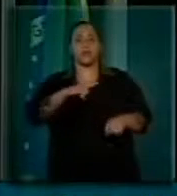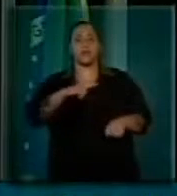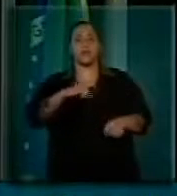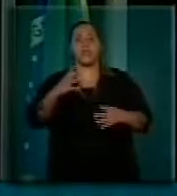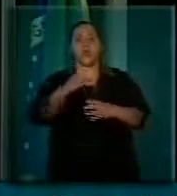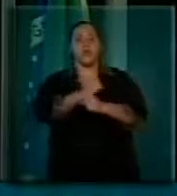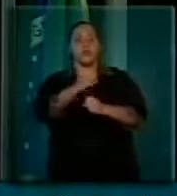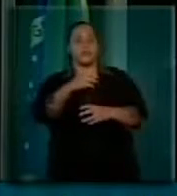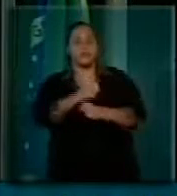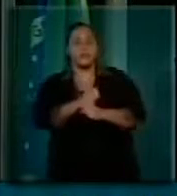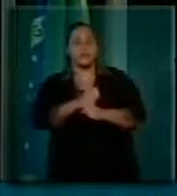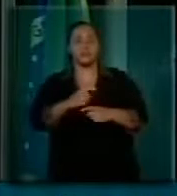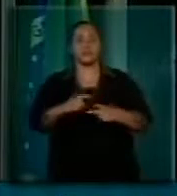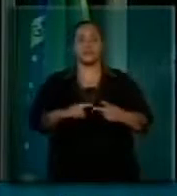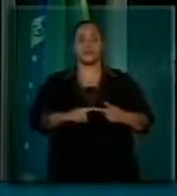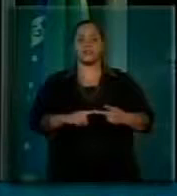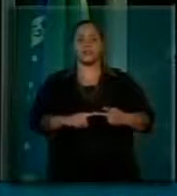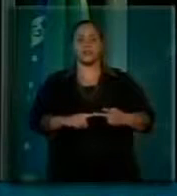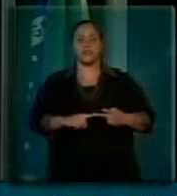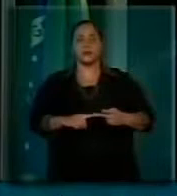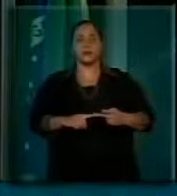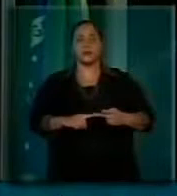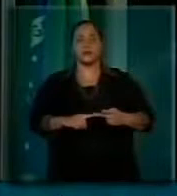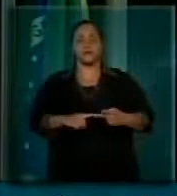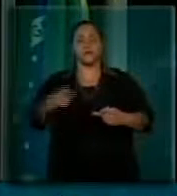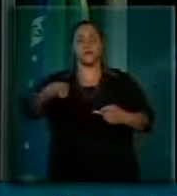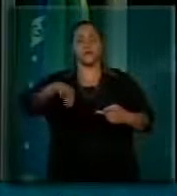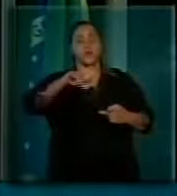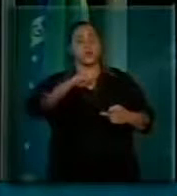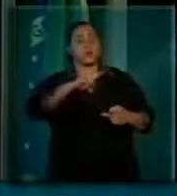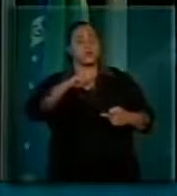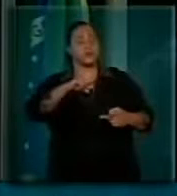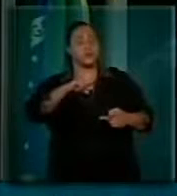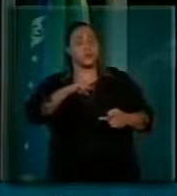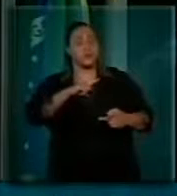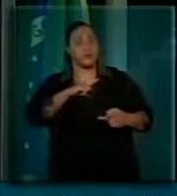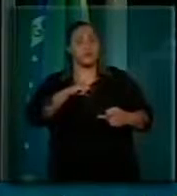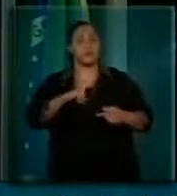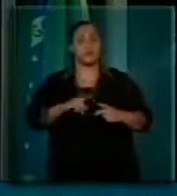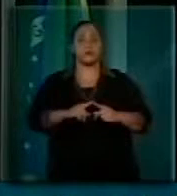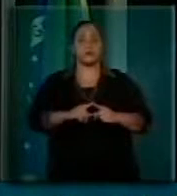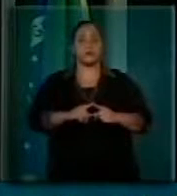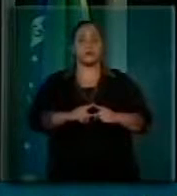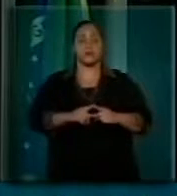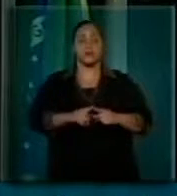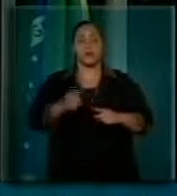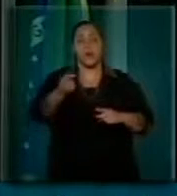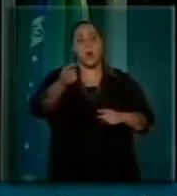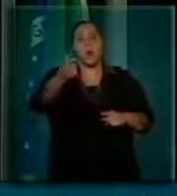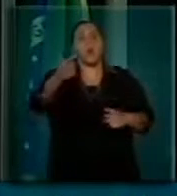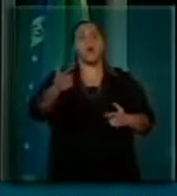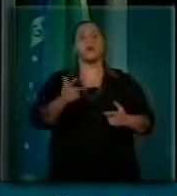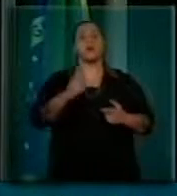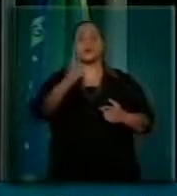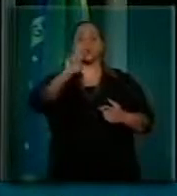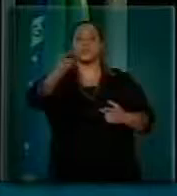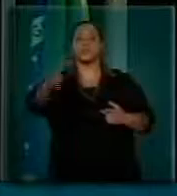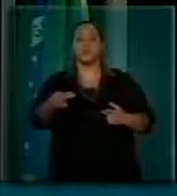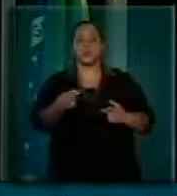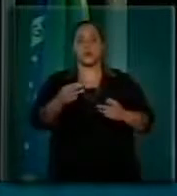e que a partir daí nós tivemos que fazer quase 2.000